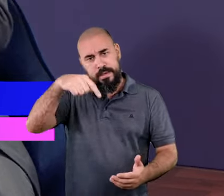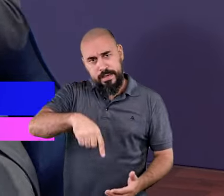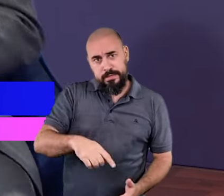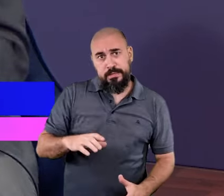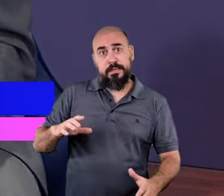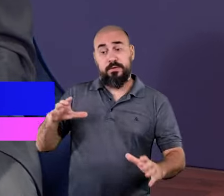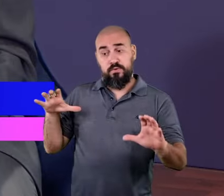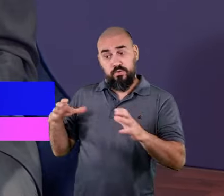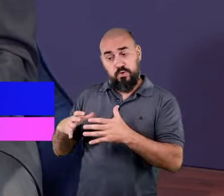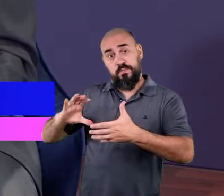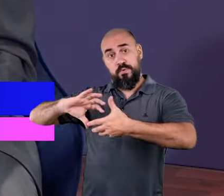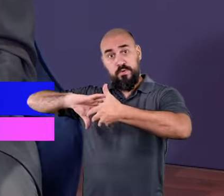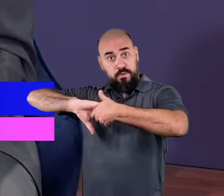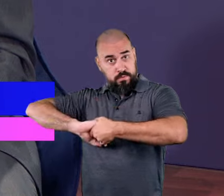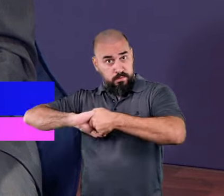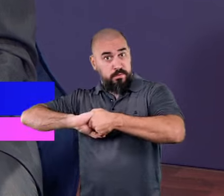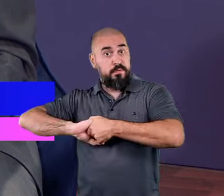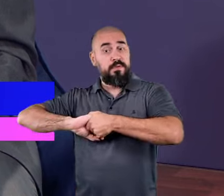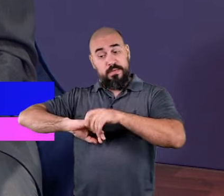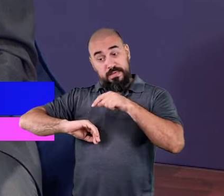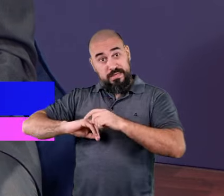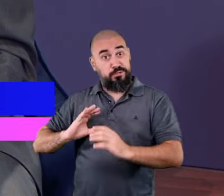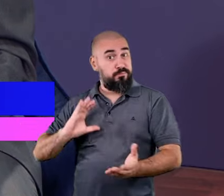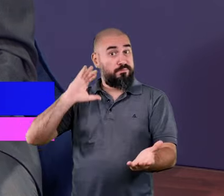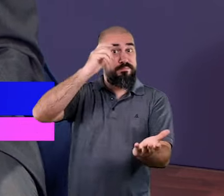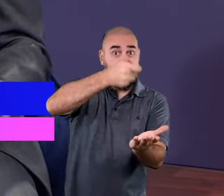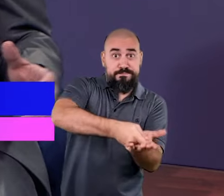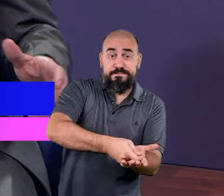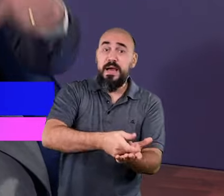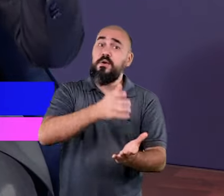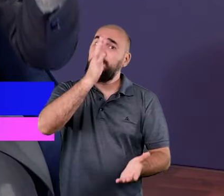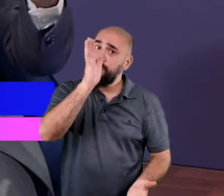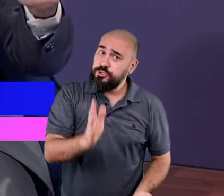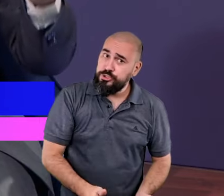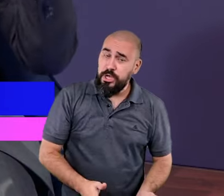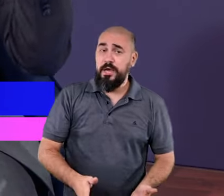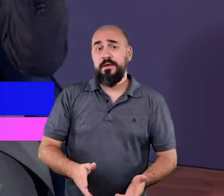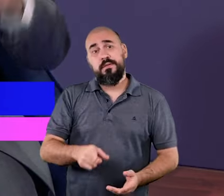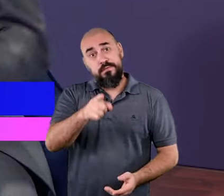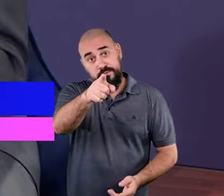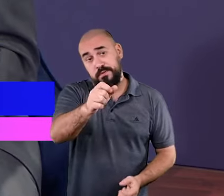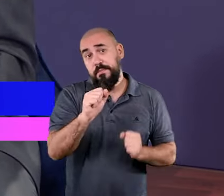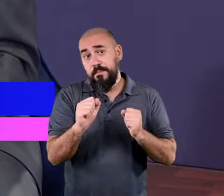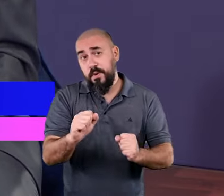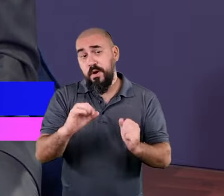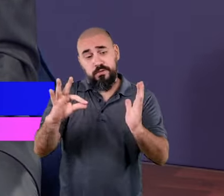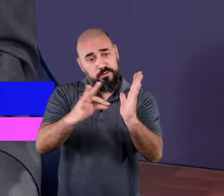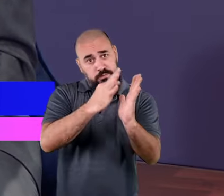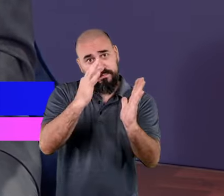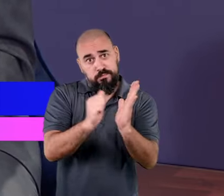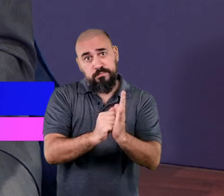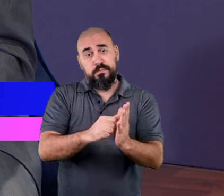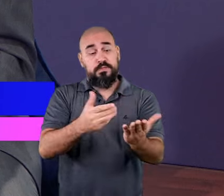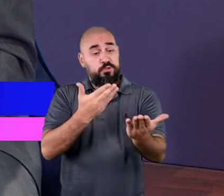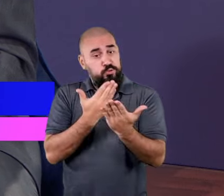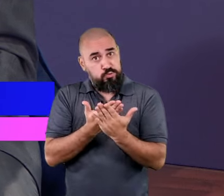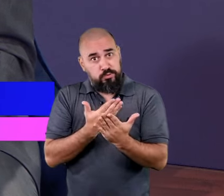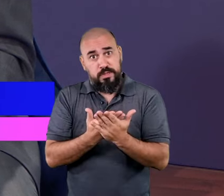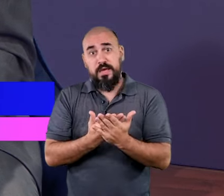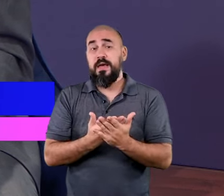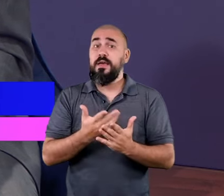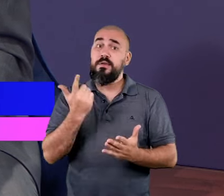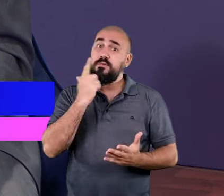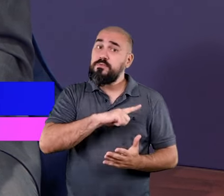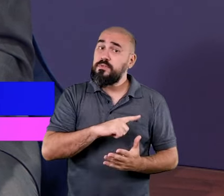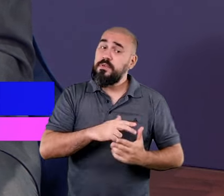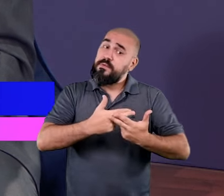TV e internet, e sendo uma bênção para uma multidão incontável de pessoas. Se você quer